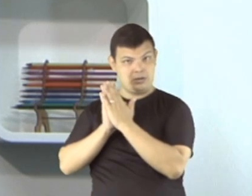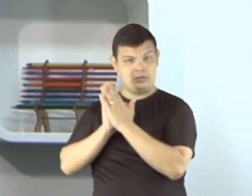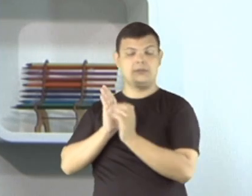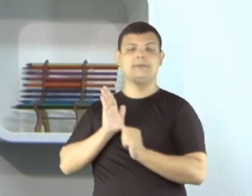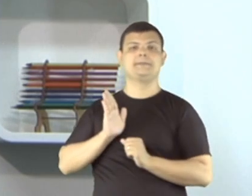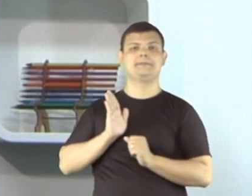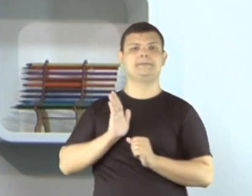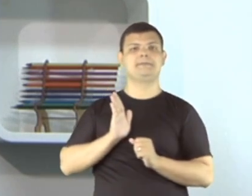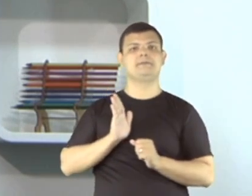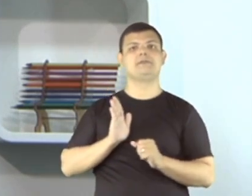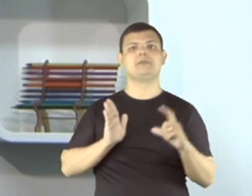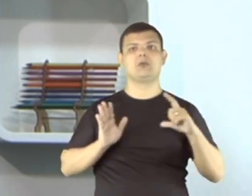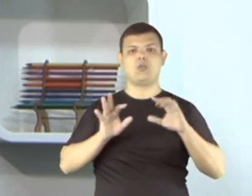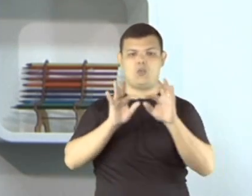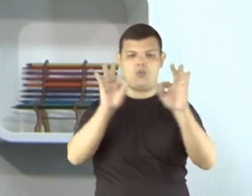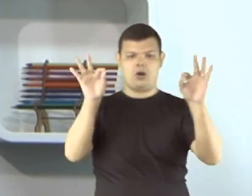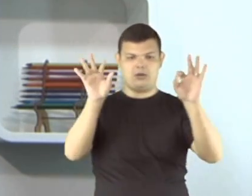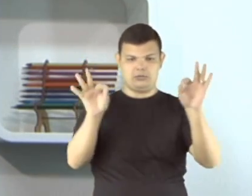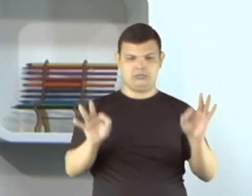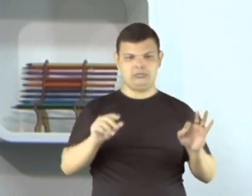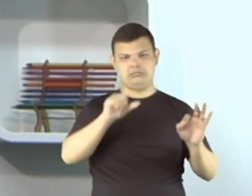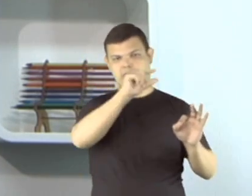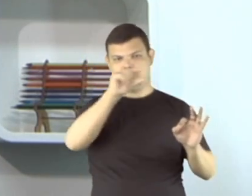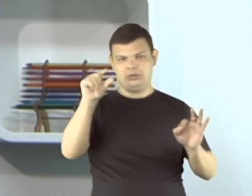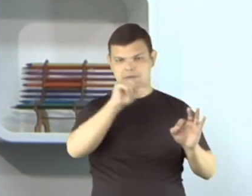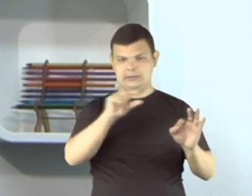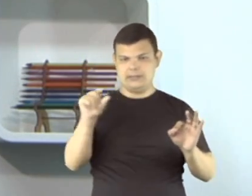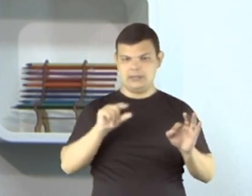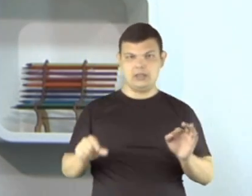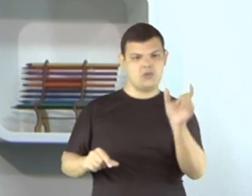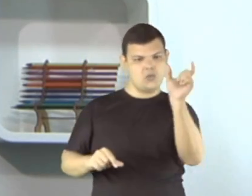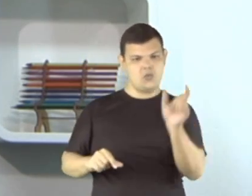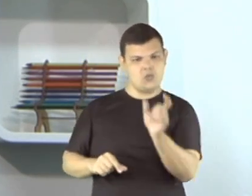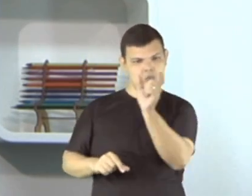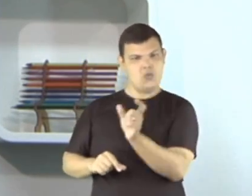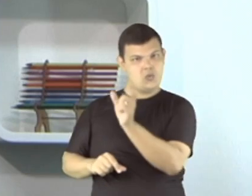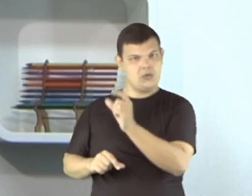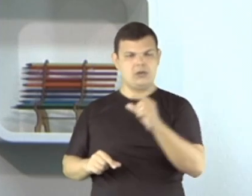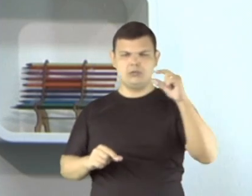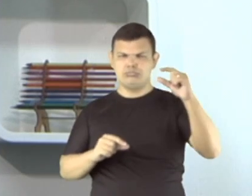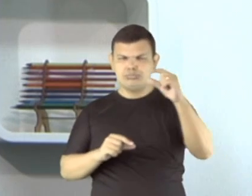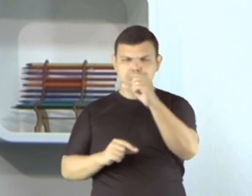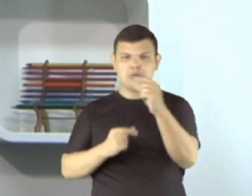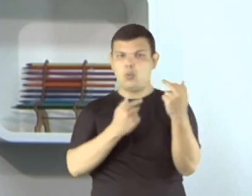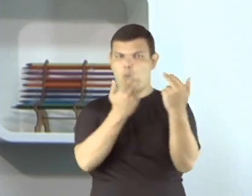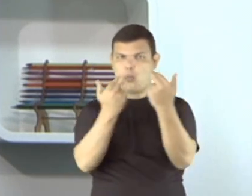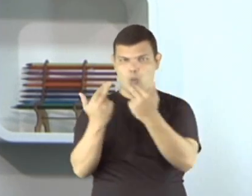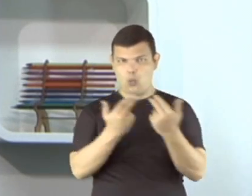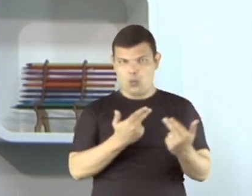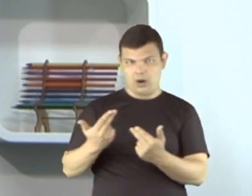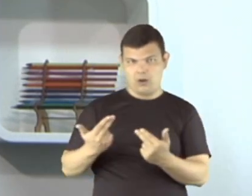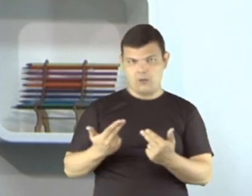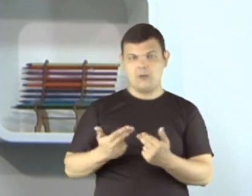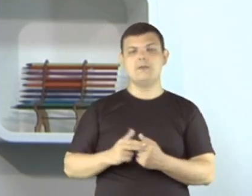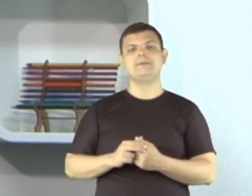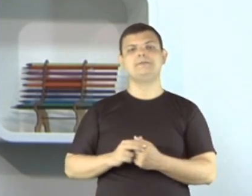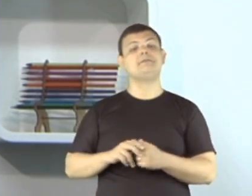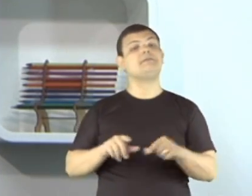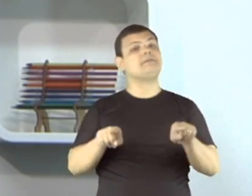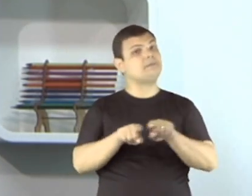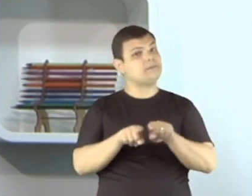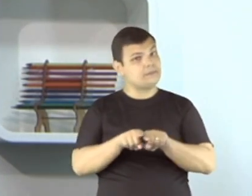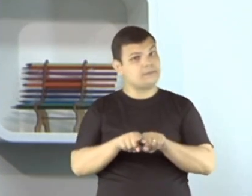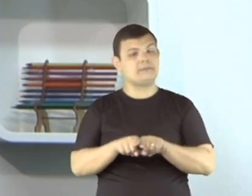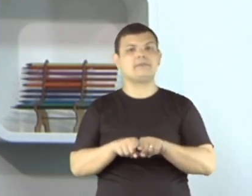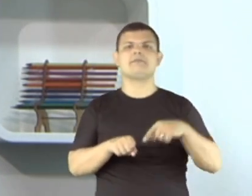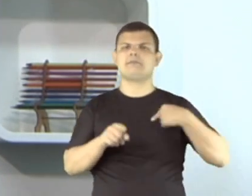um quadro delimitado por linhas e colunas que formam quadradinhos da mesma medida. E aí nós já estamos